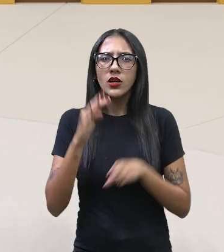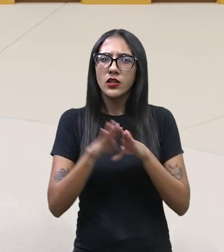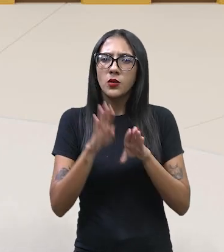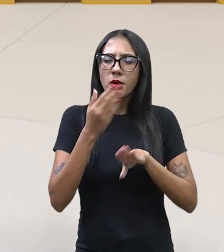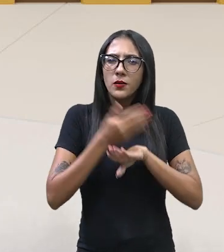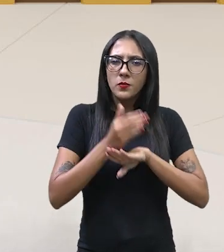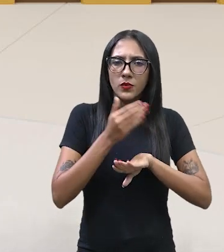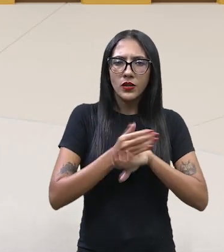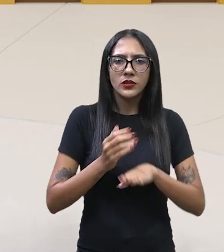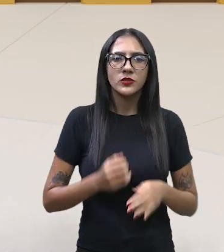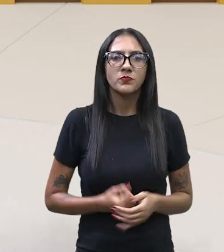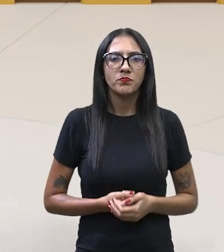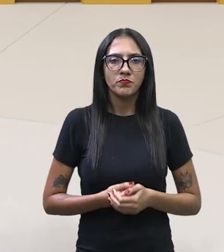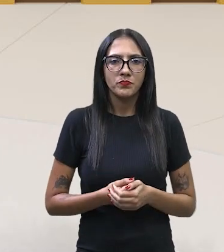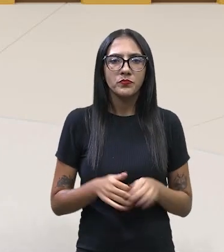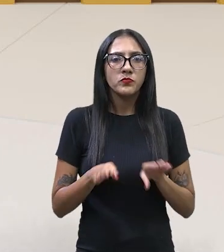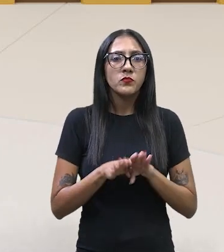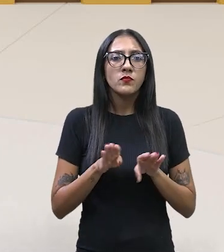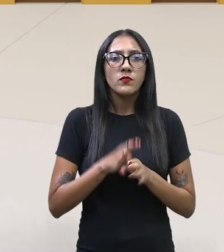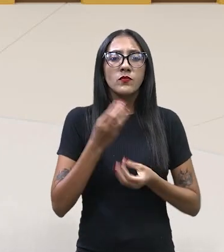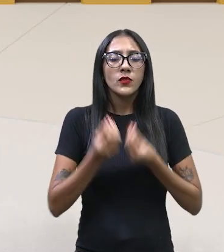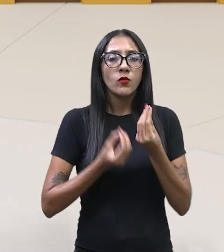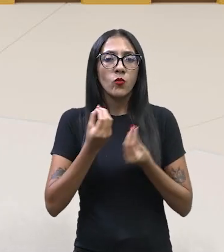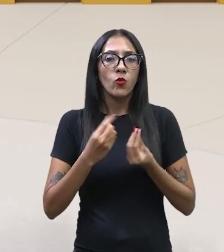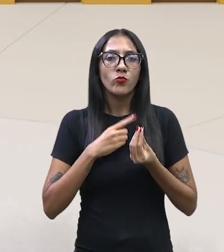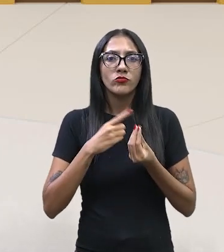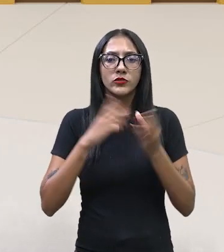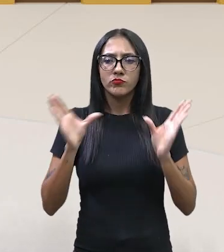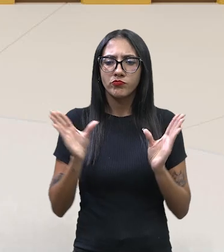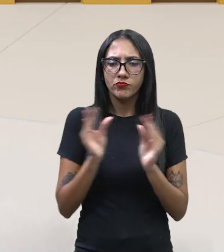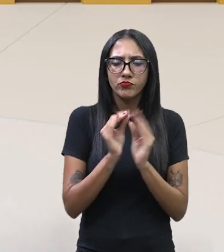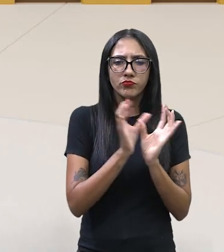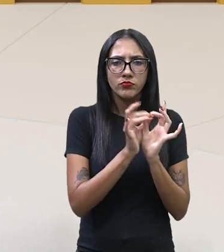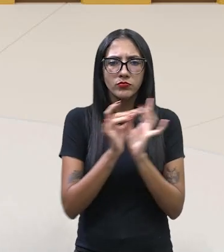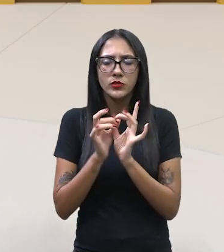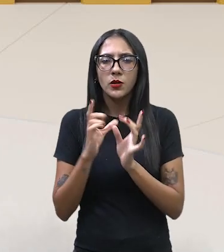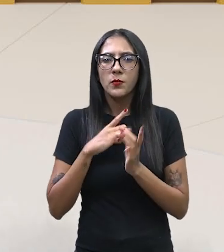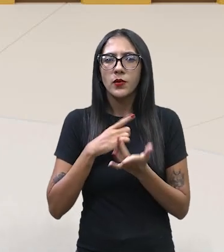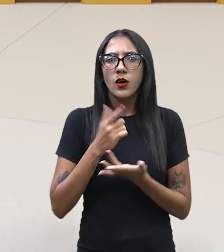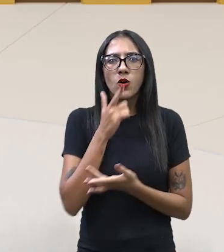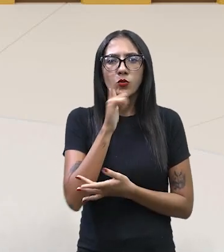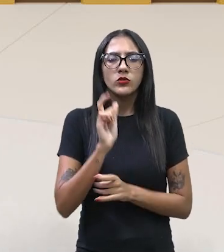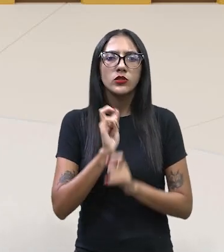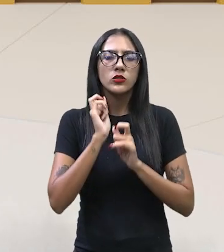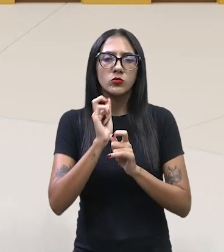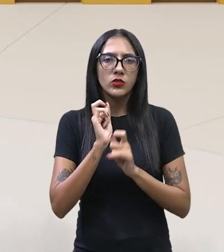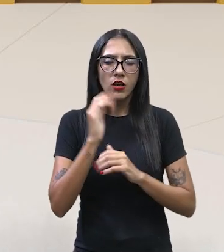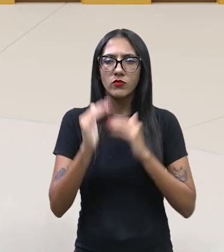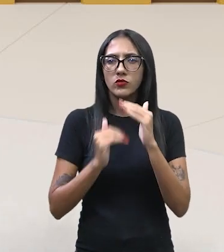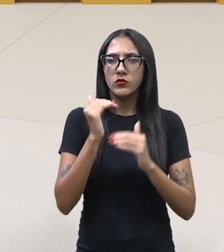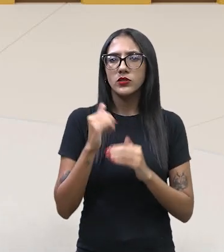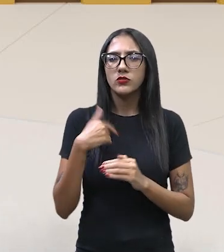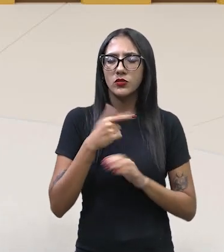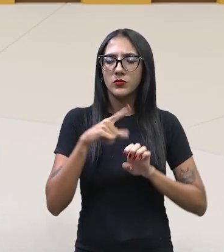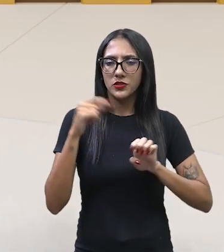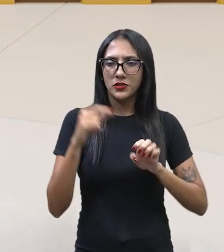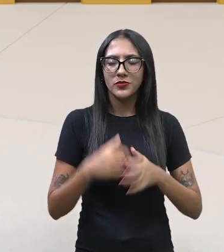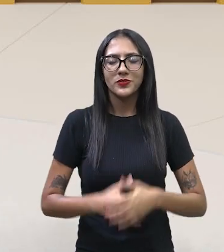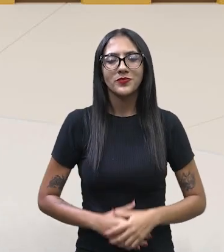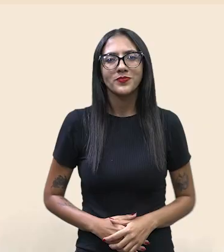gente, e como é que a gente vai conseguir, né, unir tudo isso para garantir o sucesso do nosso empreendimento. Vamos ver. Vamos